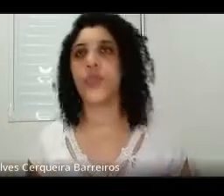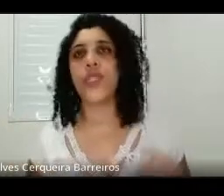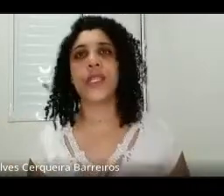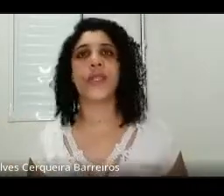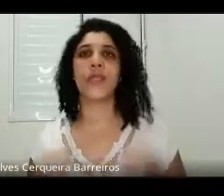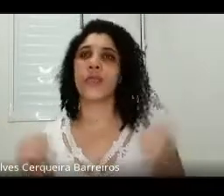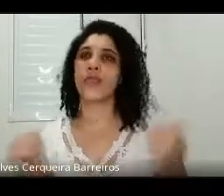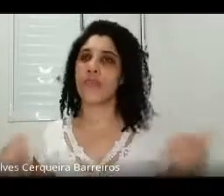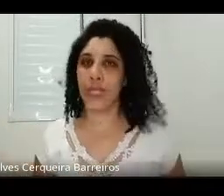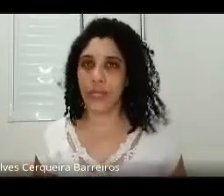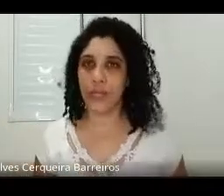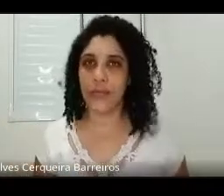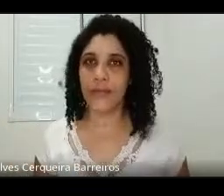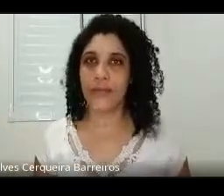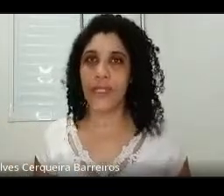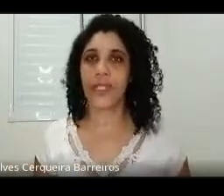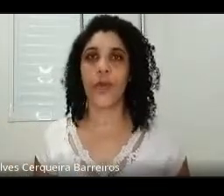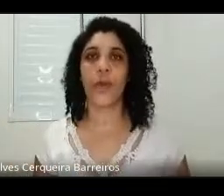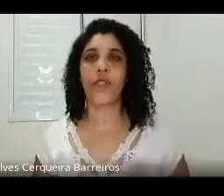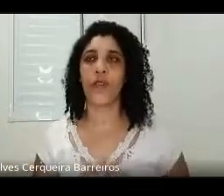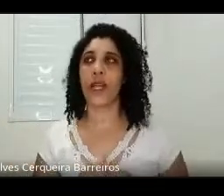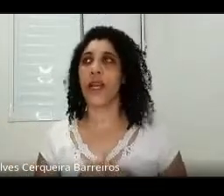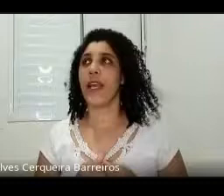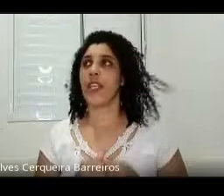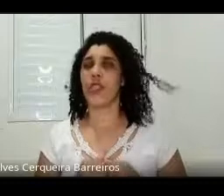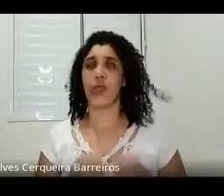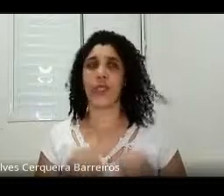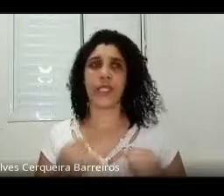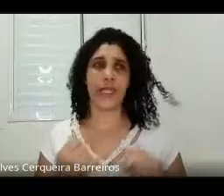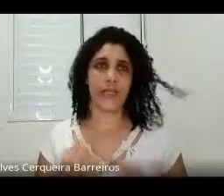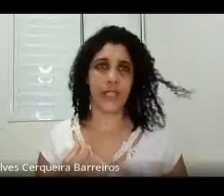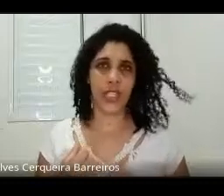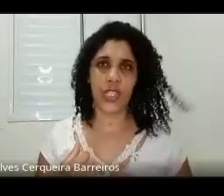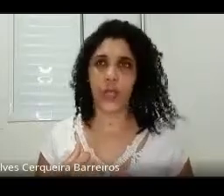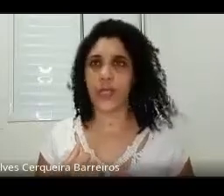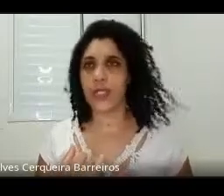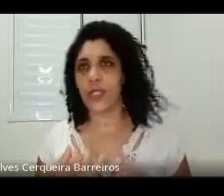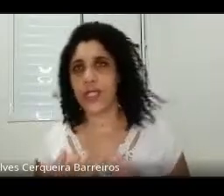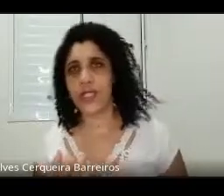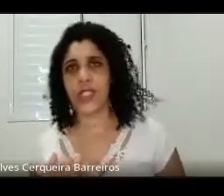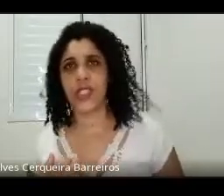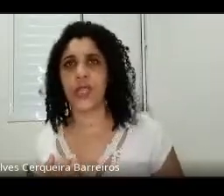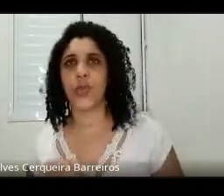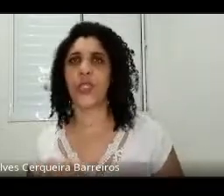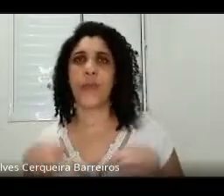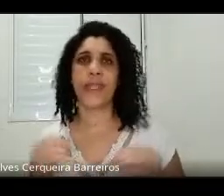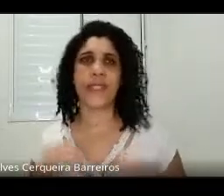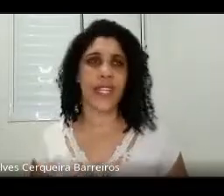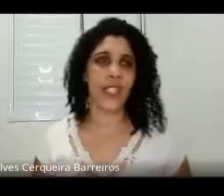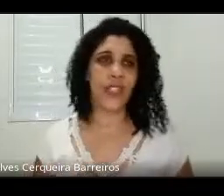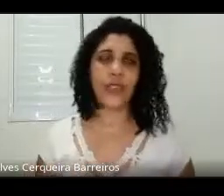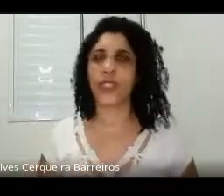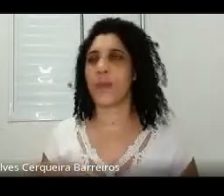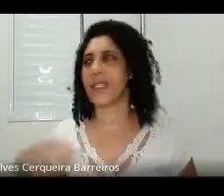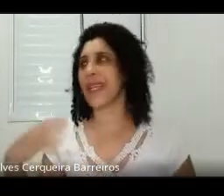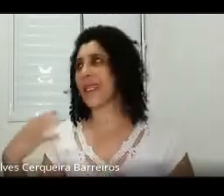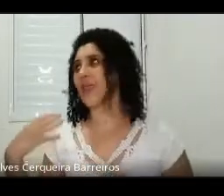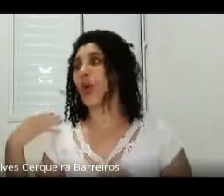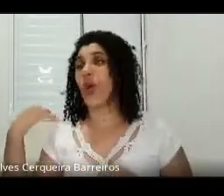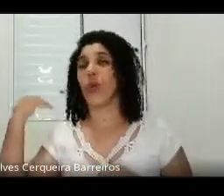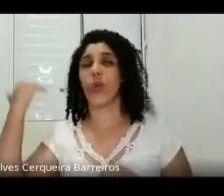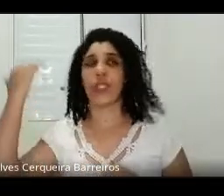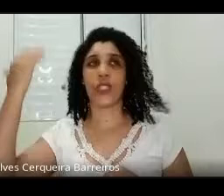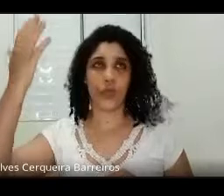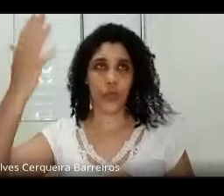coisa utilizando uma língua. Então, eu posso falar de coisas que existem, coisas que não existem, coisas do presente, coisas do